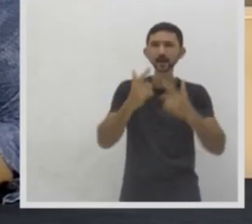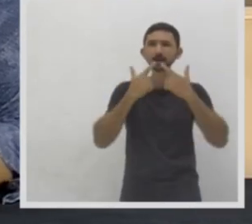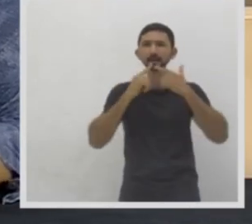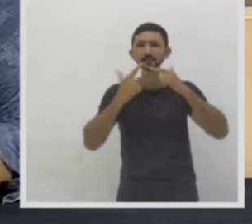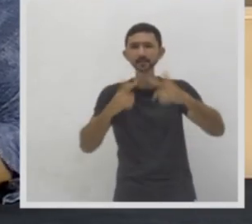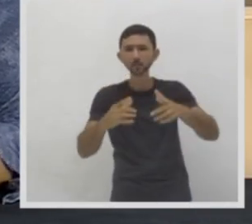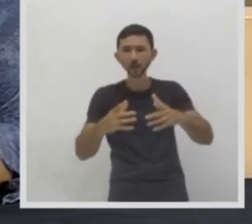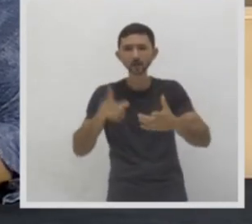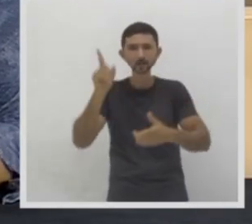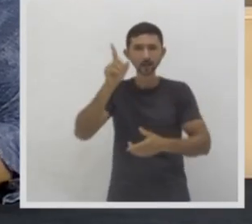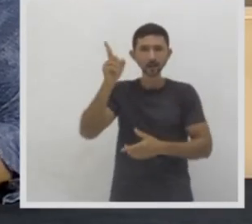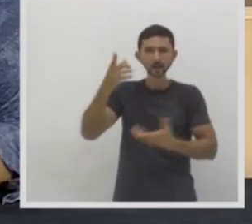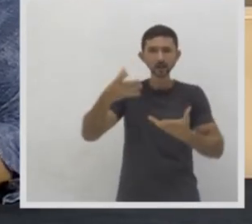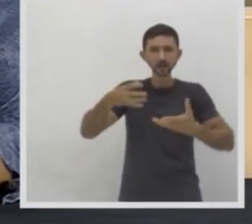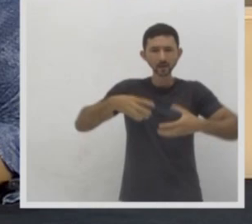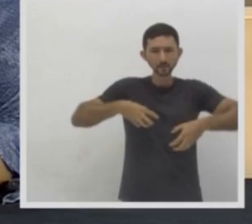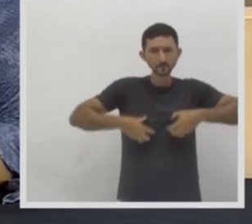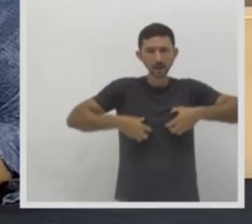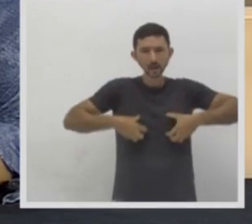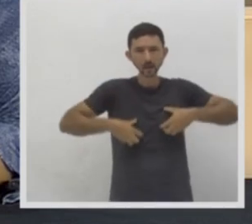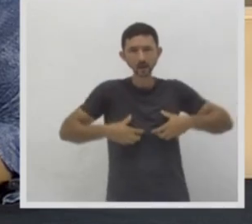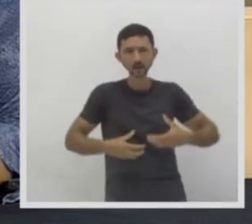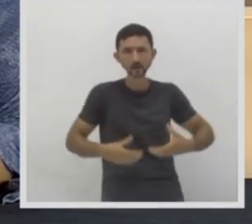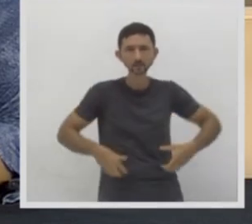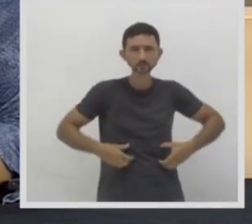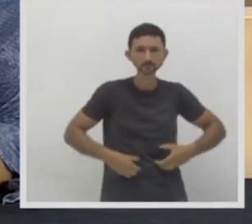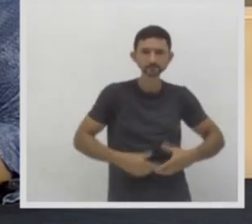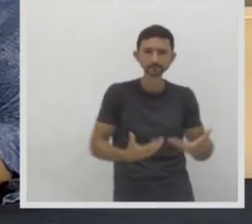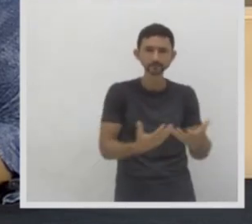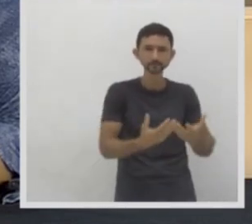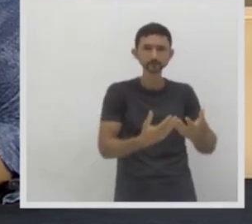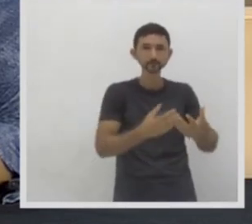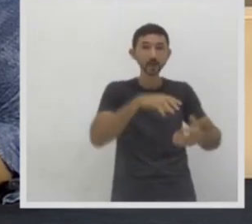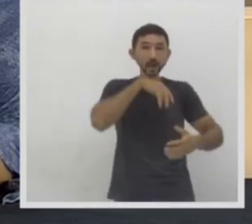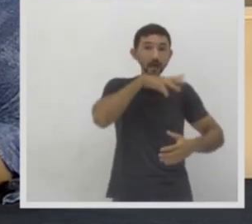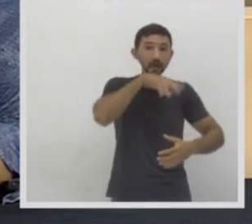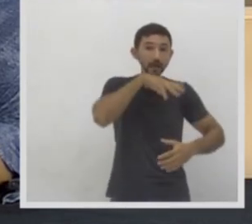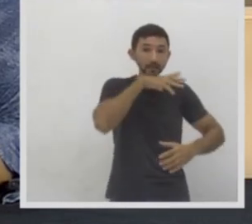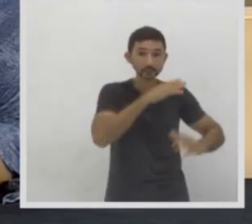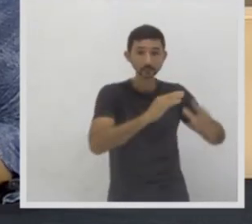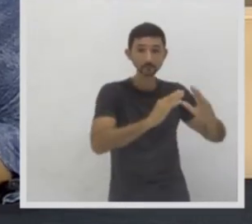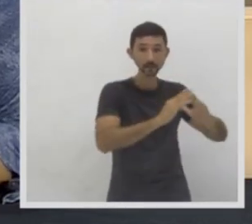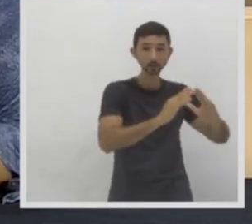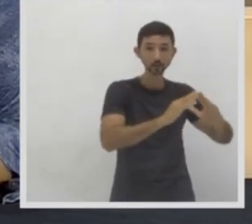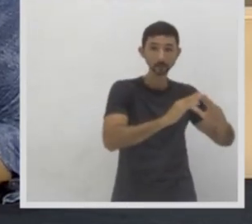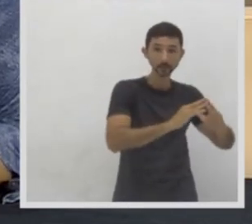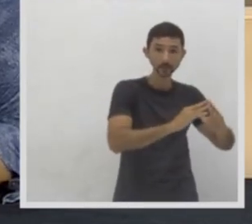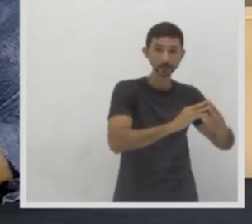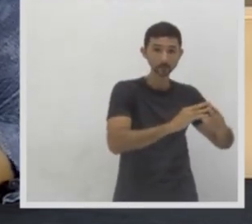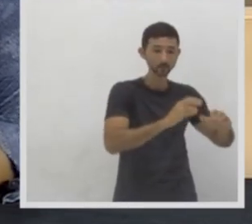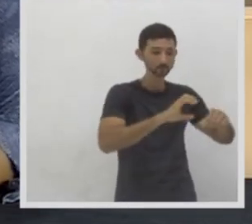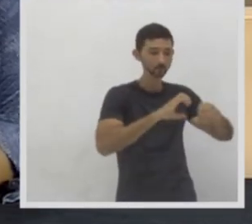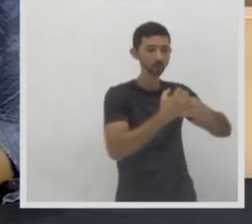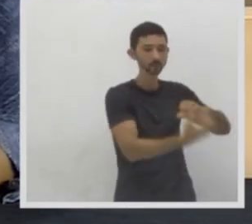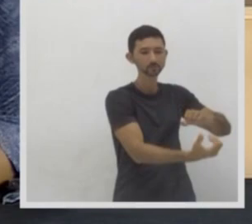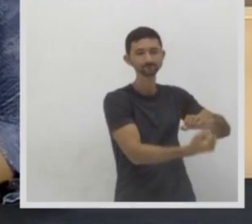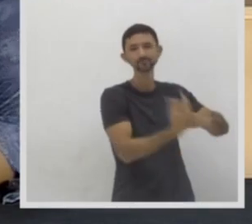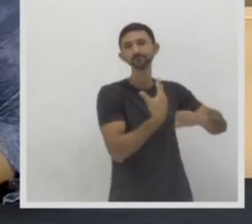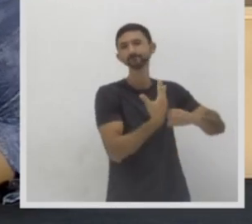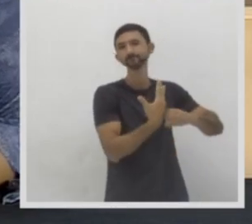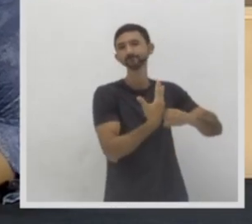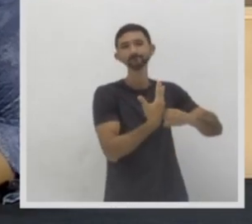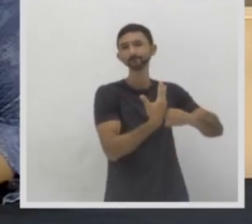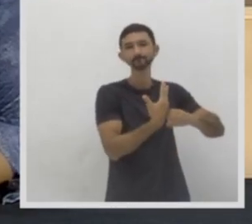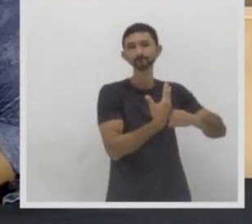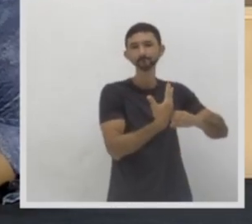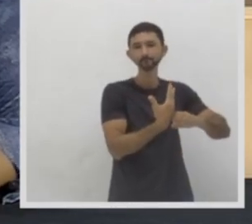do macaco? Animais domésticos não transmitem o coronavírus. Foi uma linguagem direta. Já a linguagem